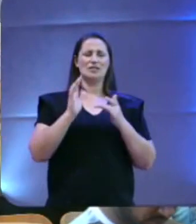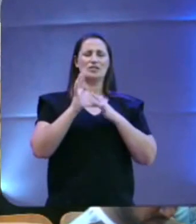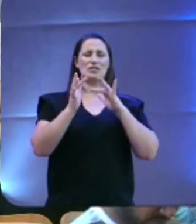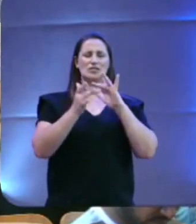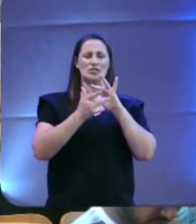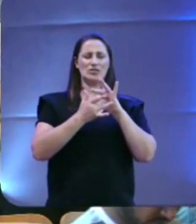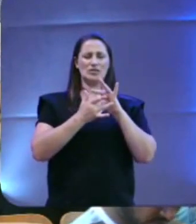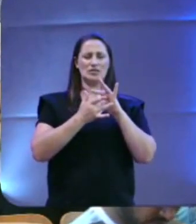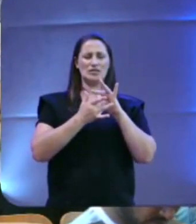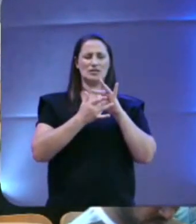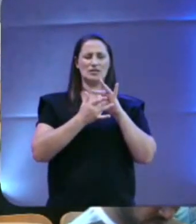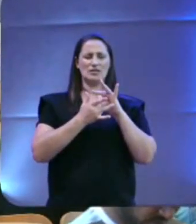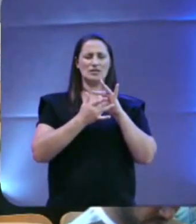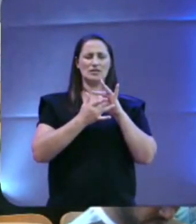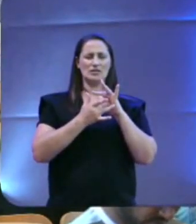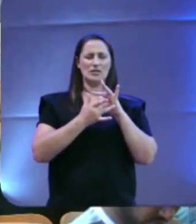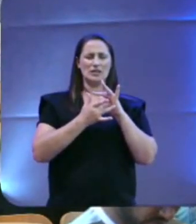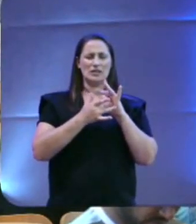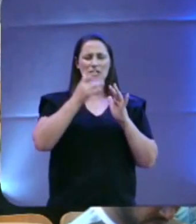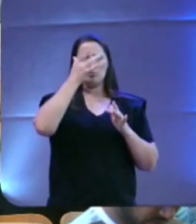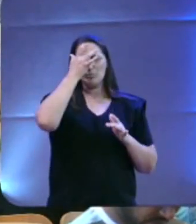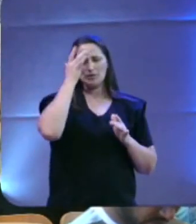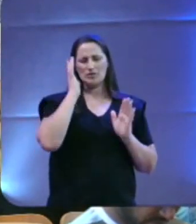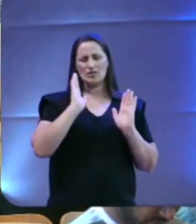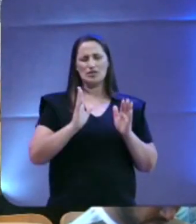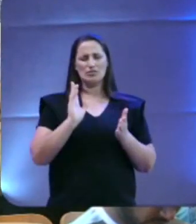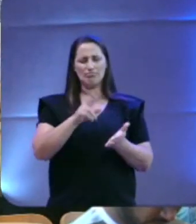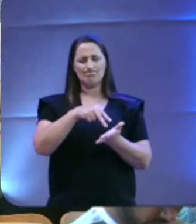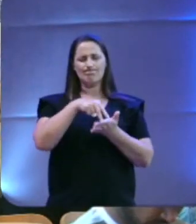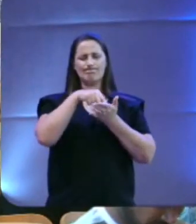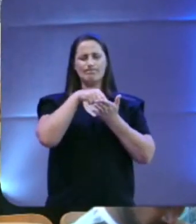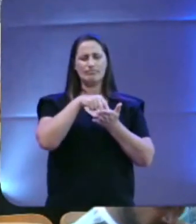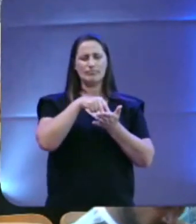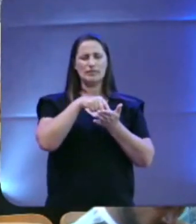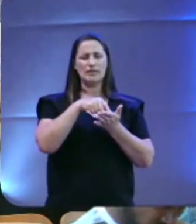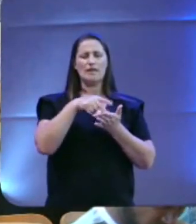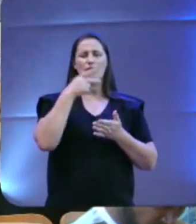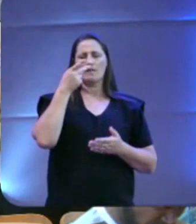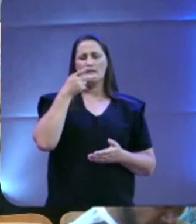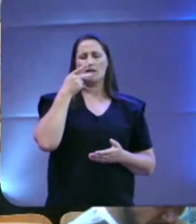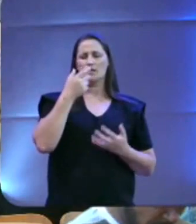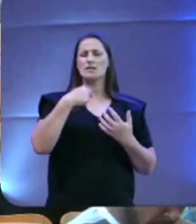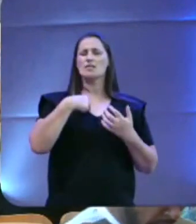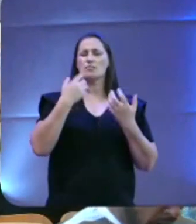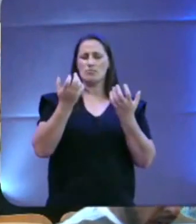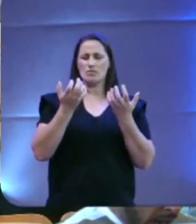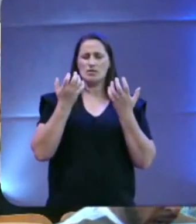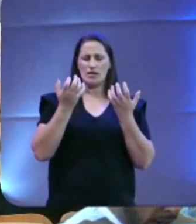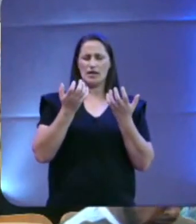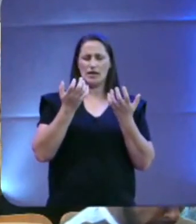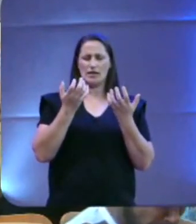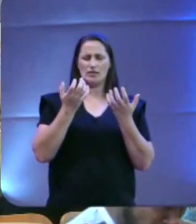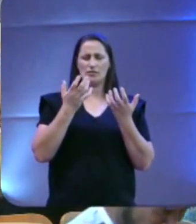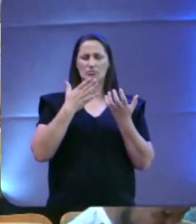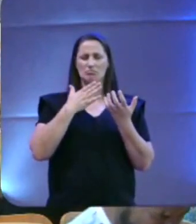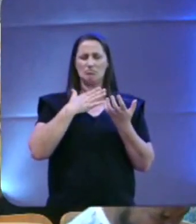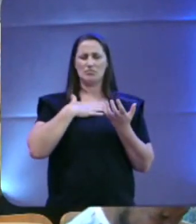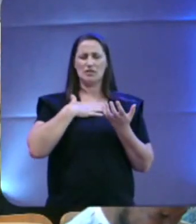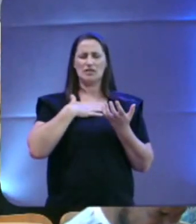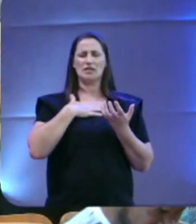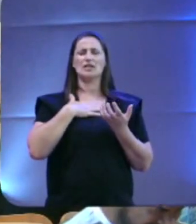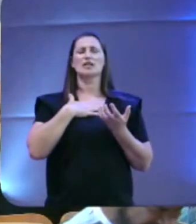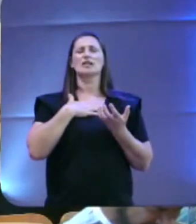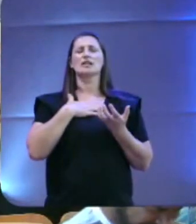Jesus, para esse exército que se colocou em pé, dizendo: eu quero em 2020 colocar na minha lista, colocar nas